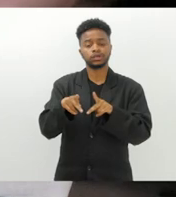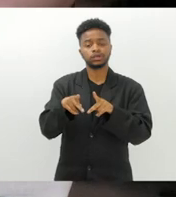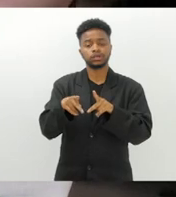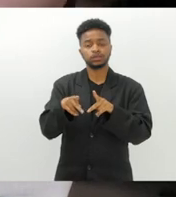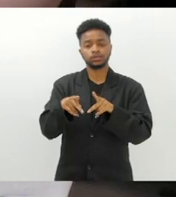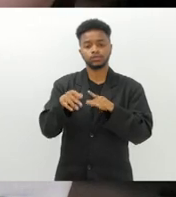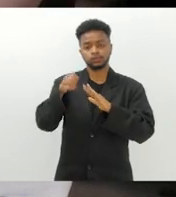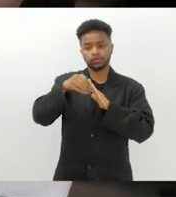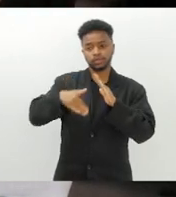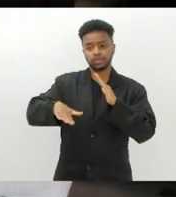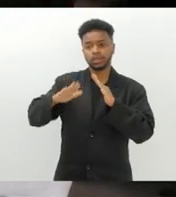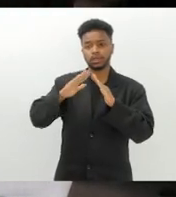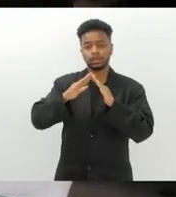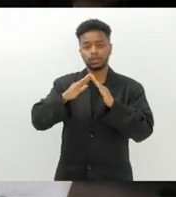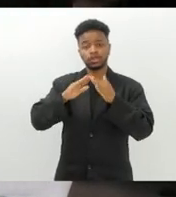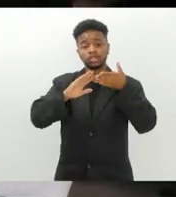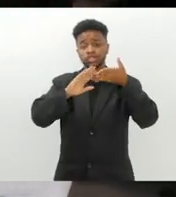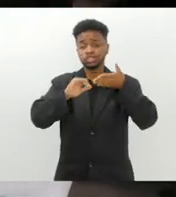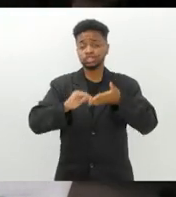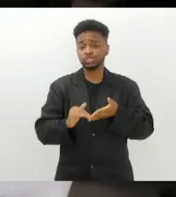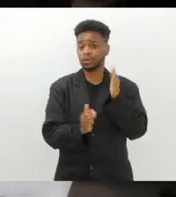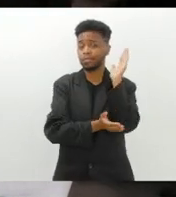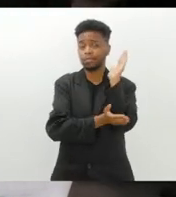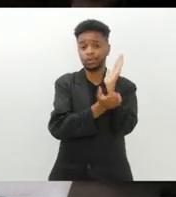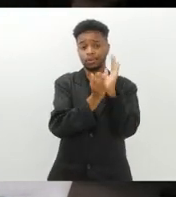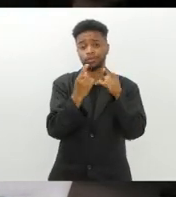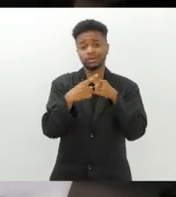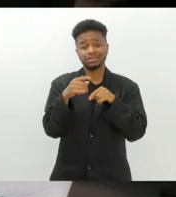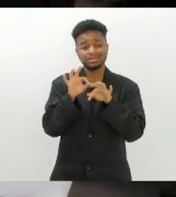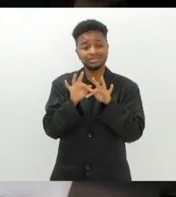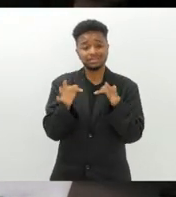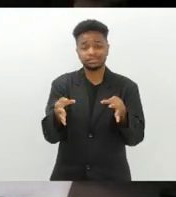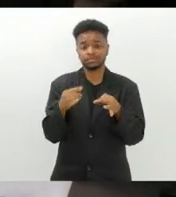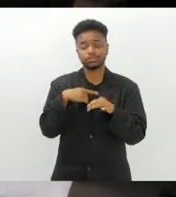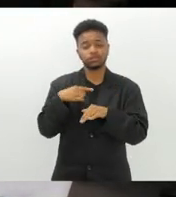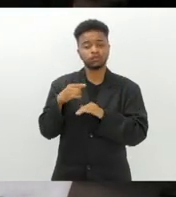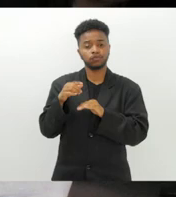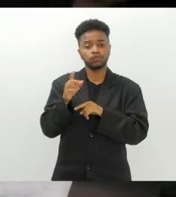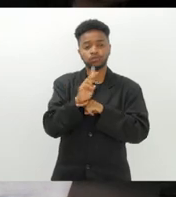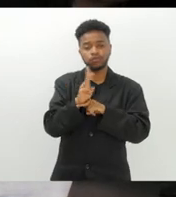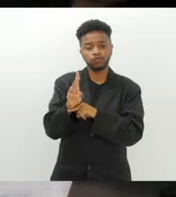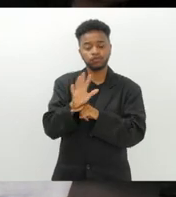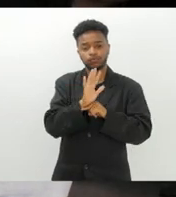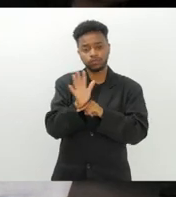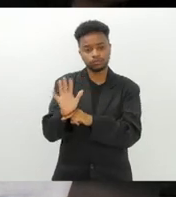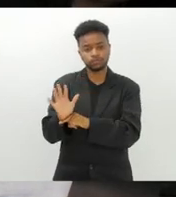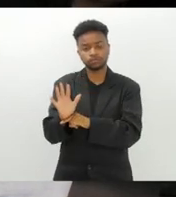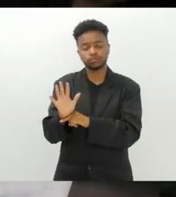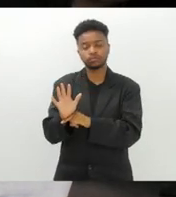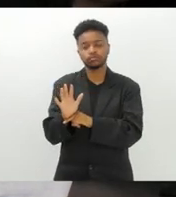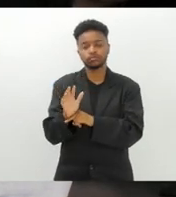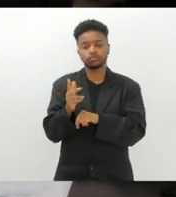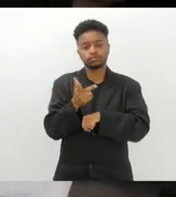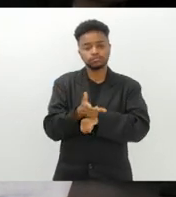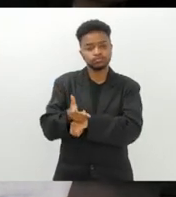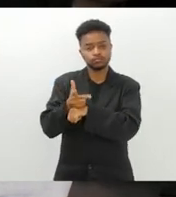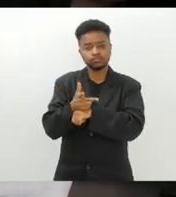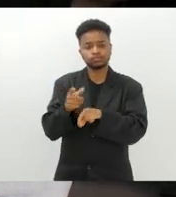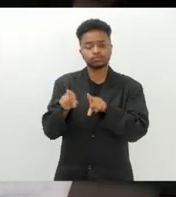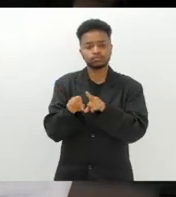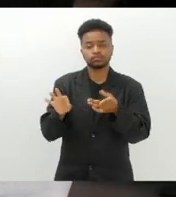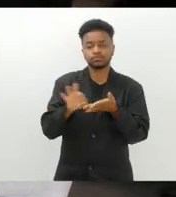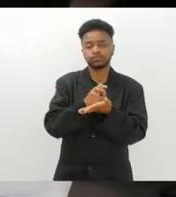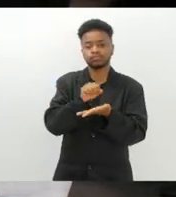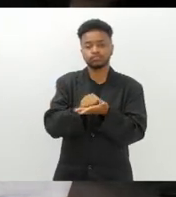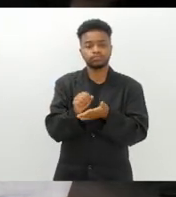Desburocratização. Foi de uma forma simples, foi um vídeo e simplesmente uma inscrição simples. Porque,